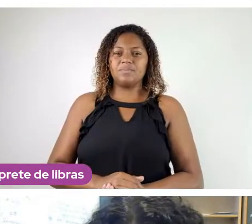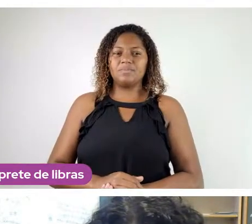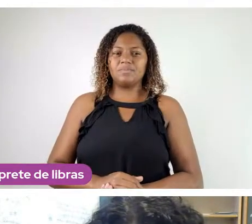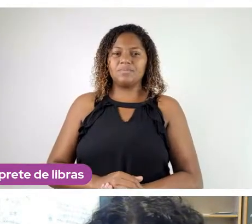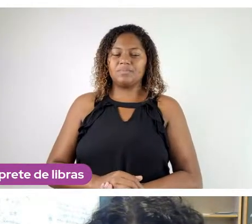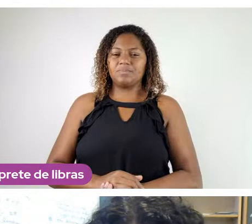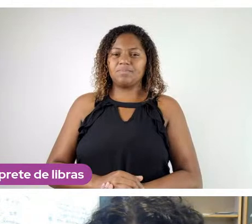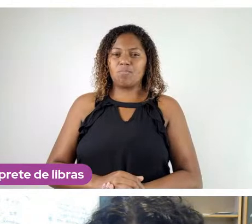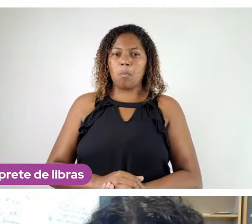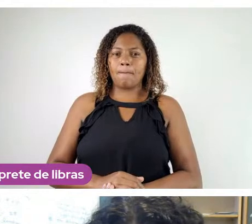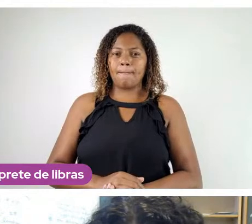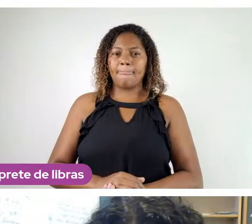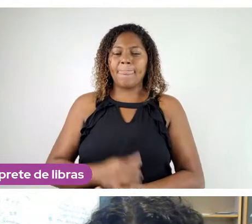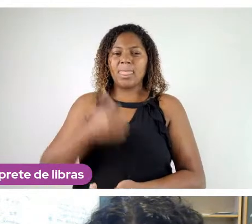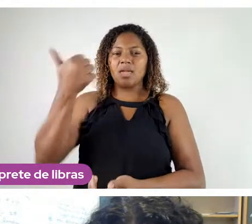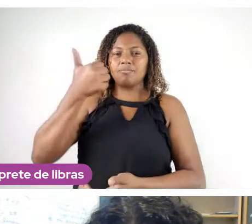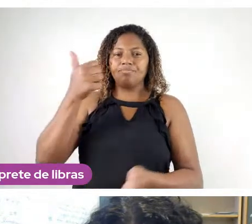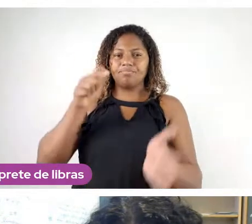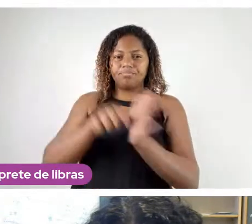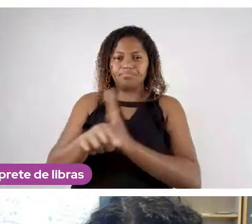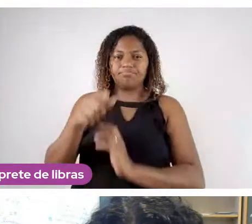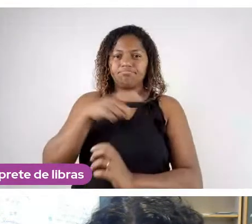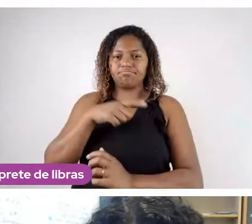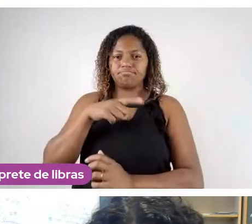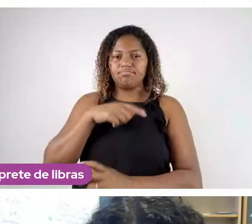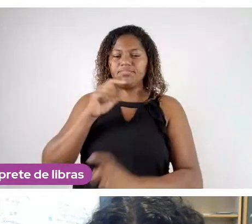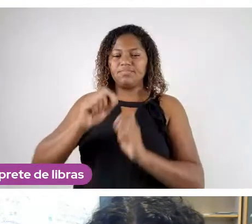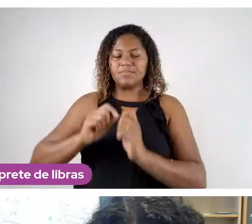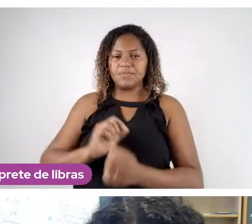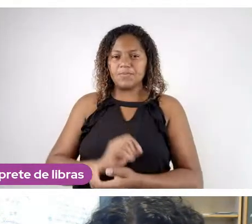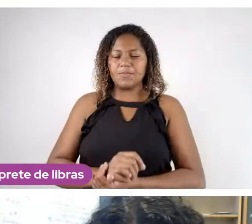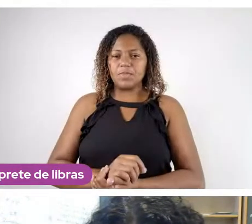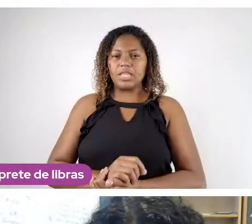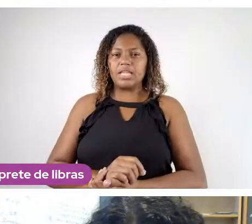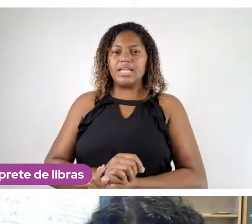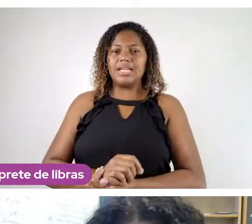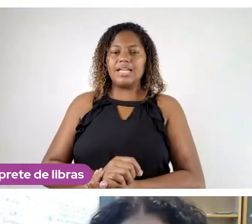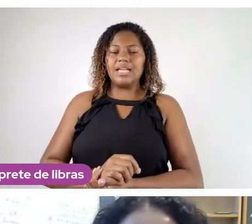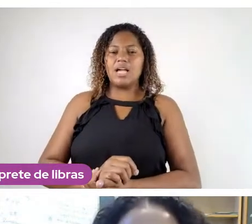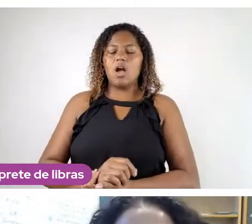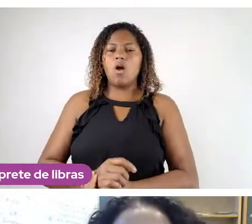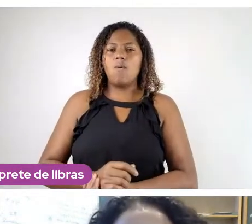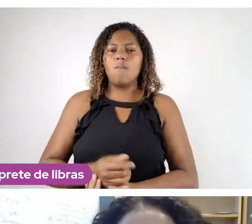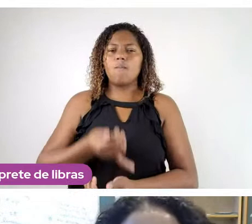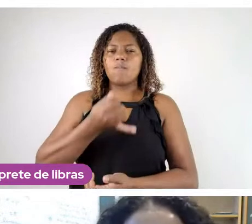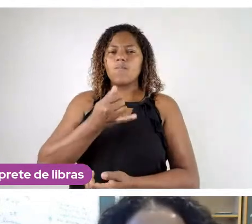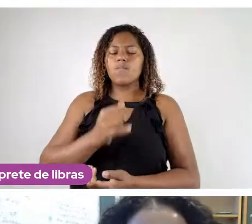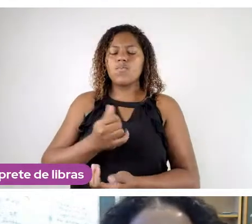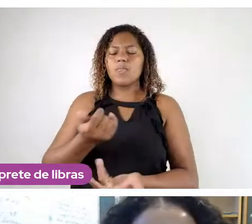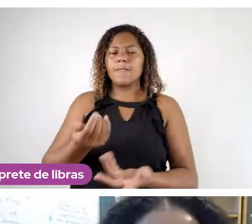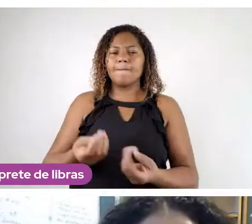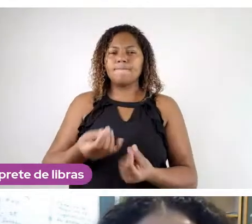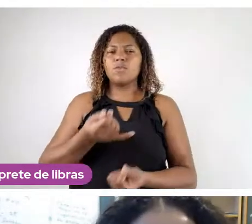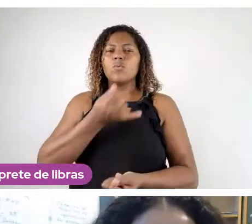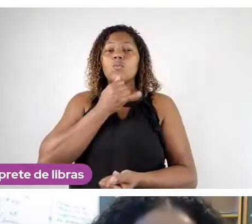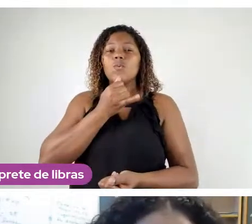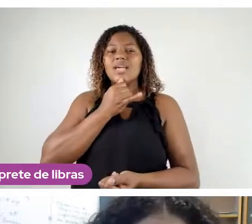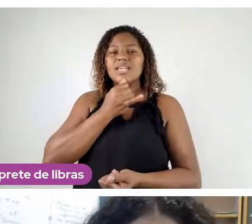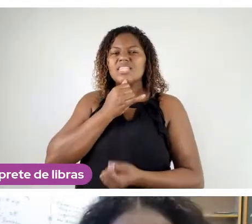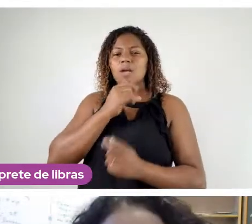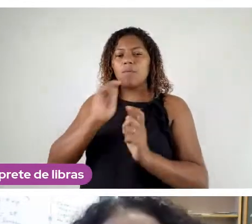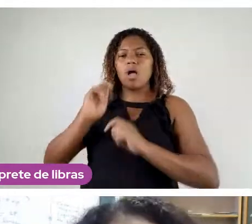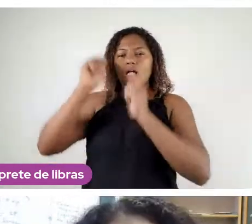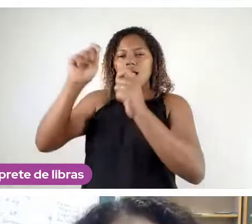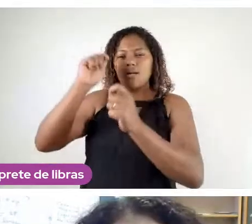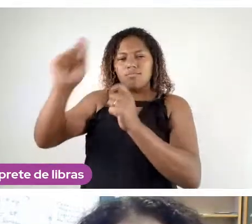a primeira pergunta que eu tenho aqui é justamente, né, sobre o exemplo da pesca, né, que